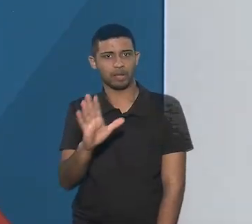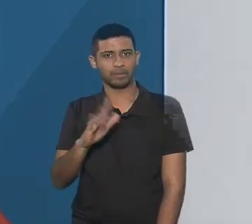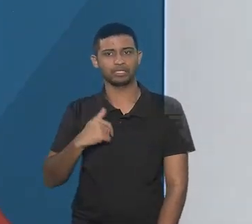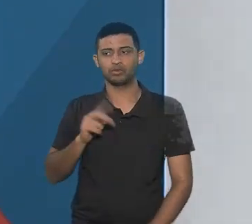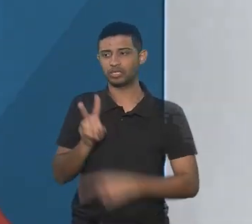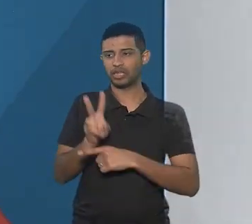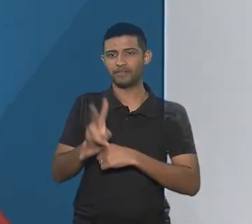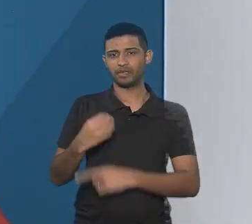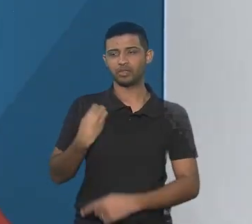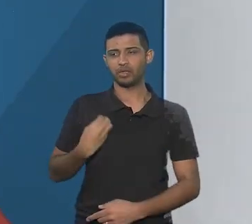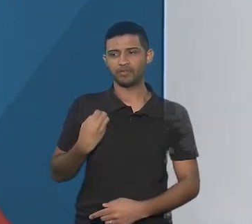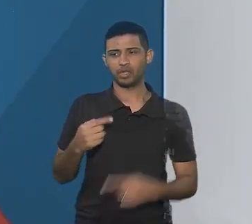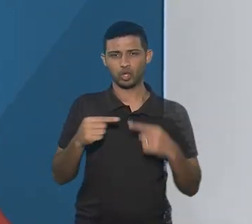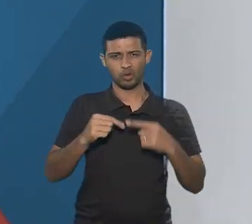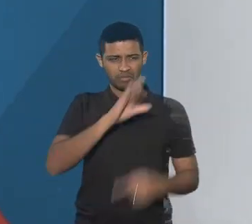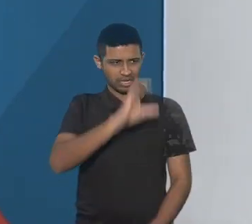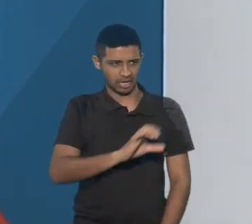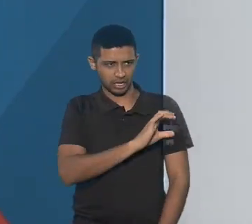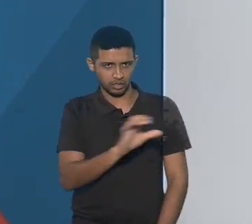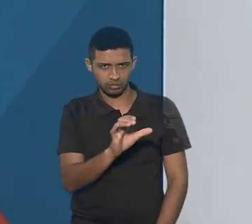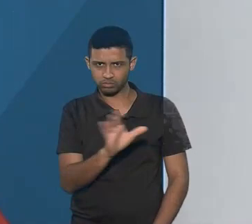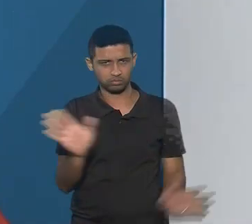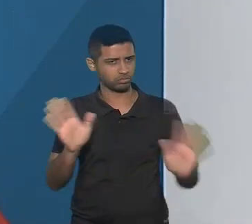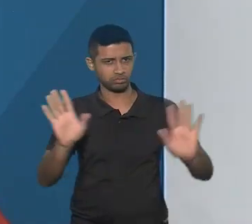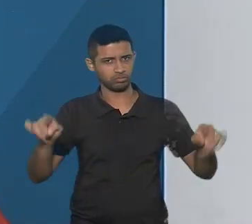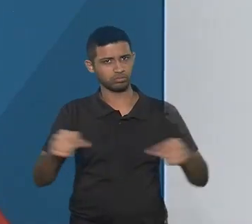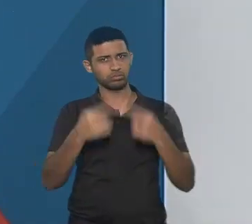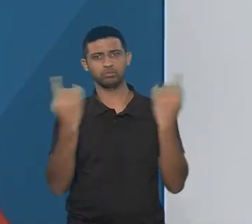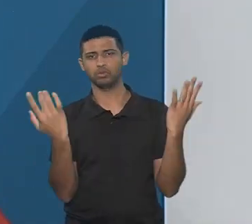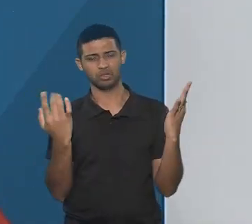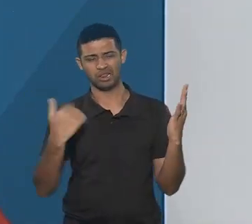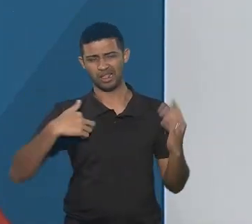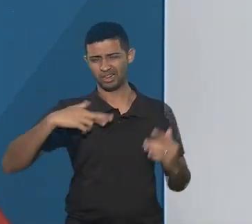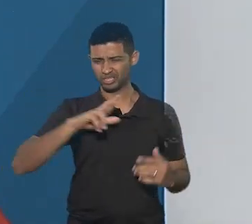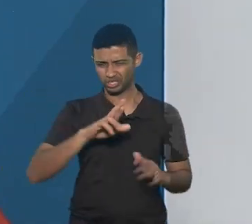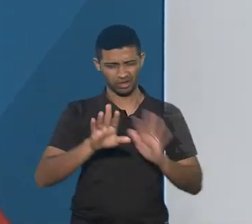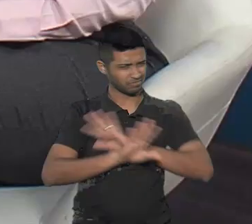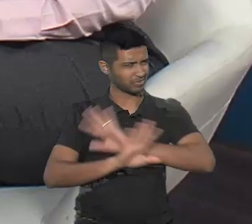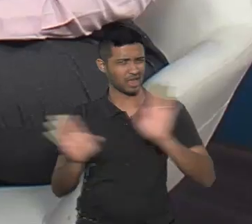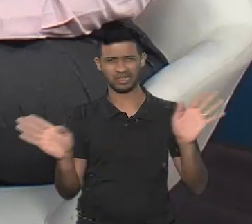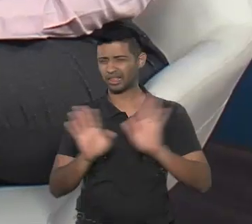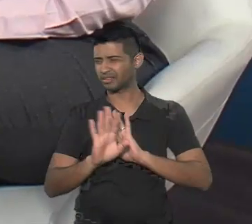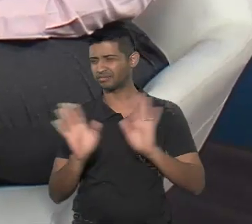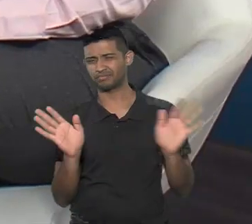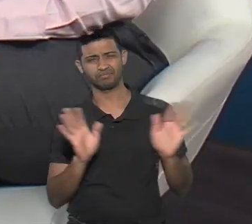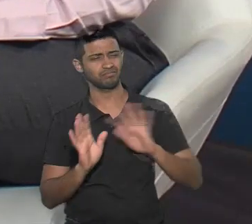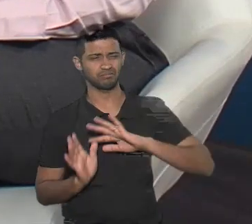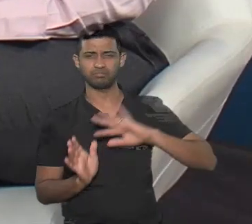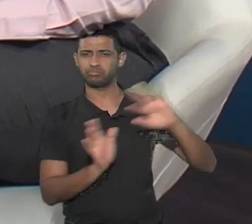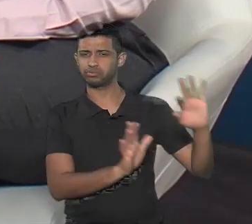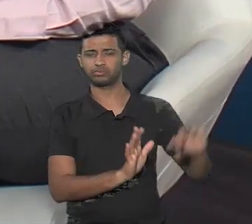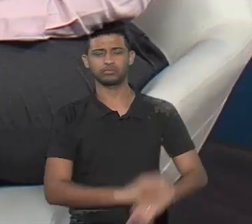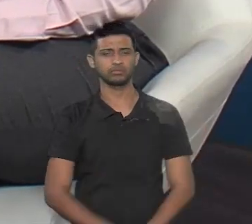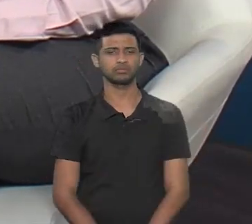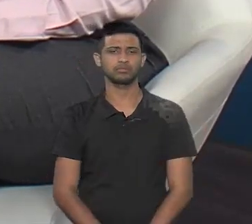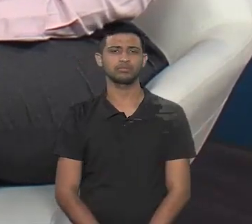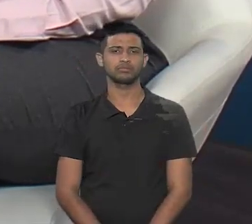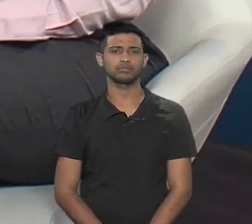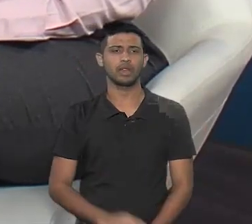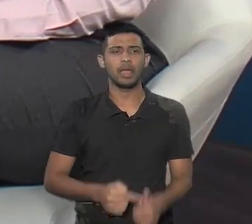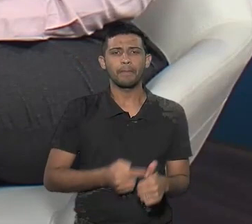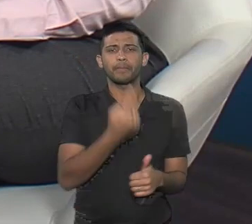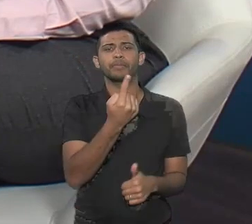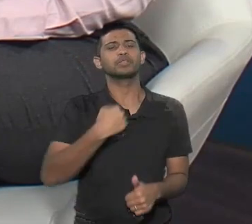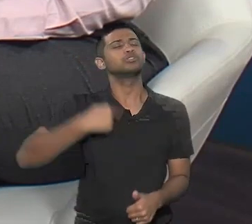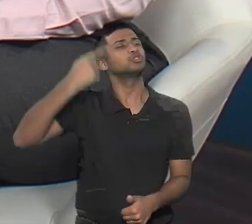mas quando eu defendo a questão da vida, não tem nada a ver com o catolicismo. Não é com a sua religião? Não tem nada a ver com a religião